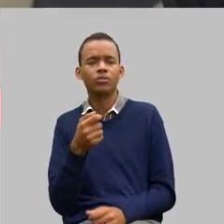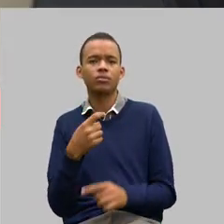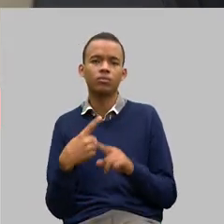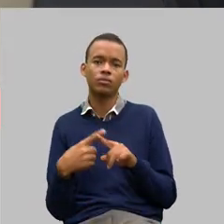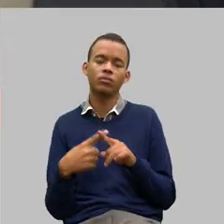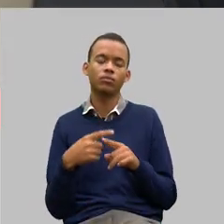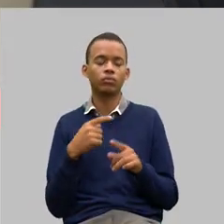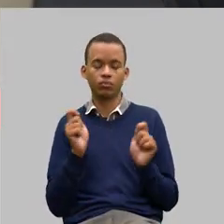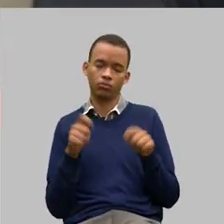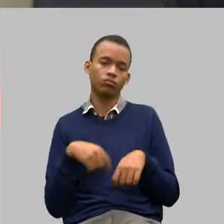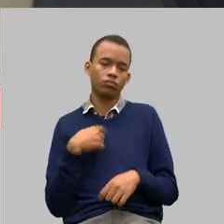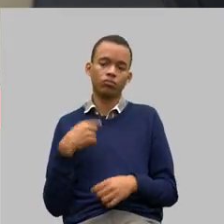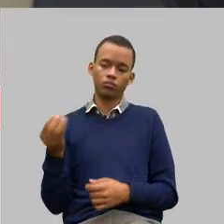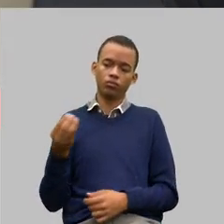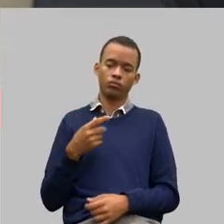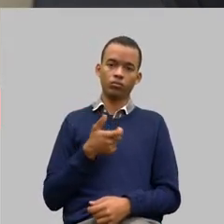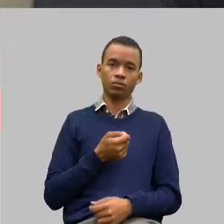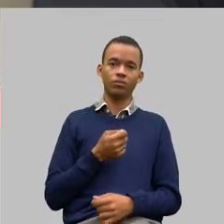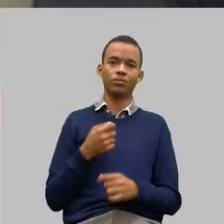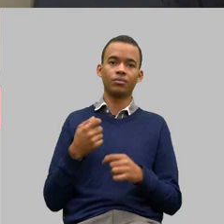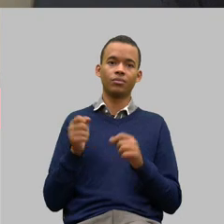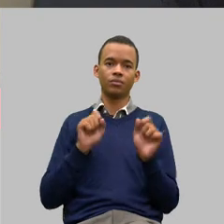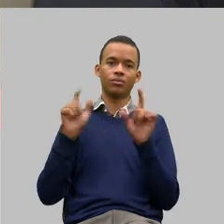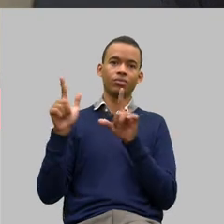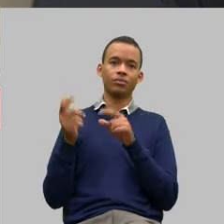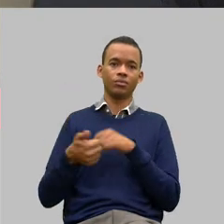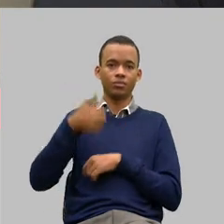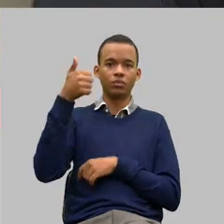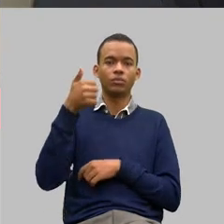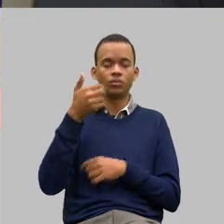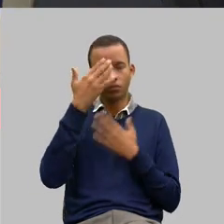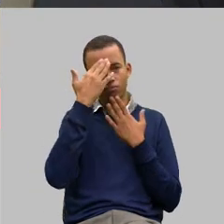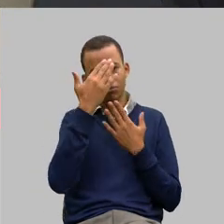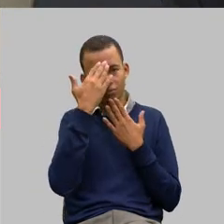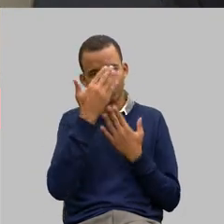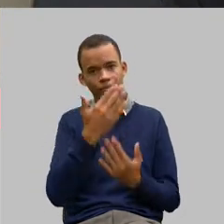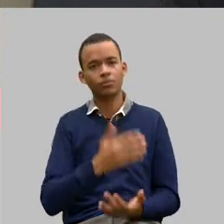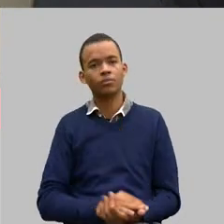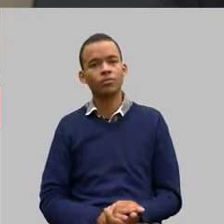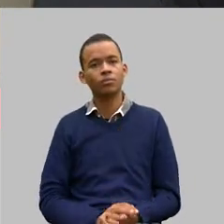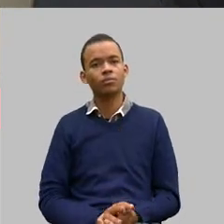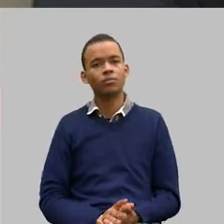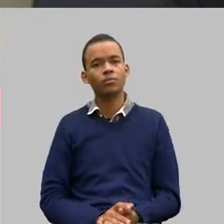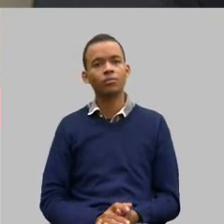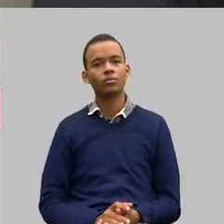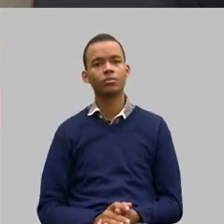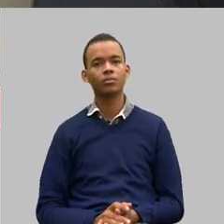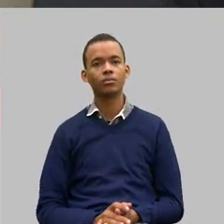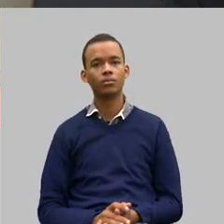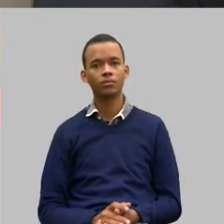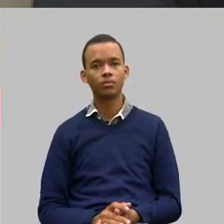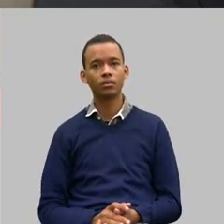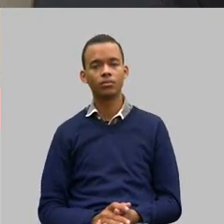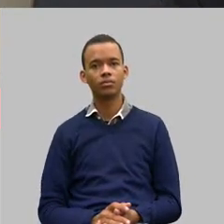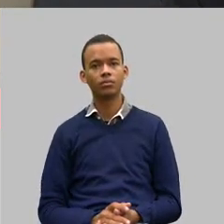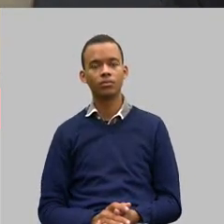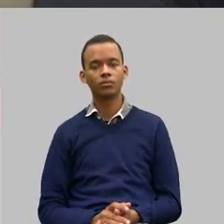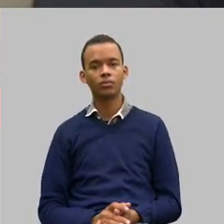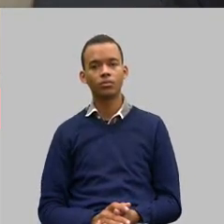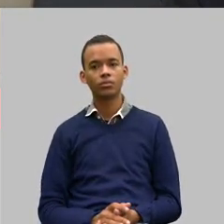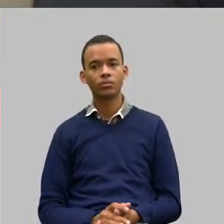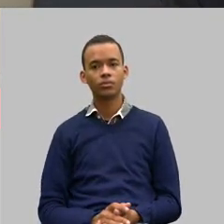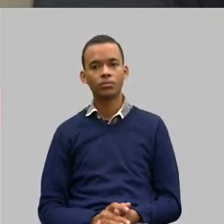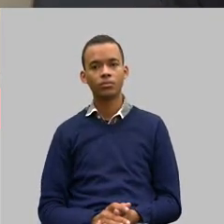para passar para trazer um pouco né Obrigado Eu aponto para onde lá tá bom